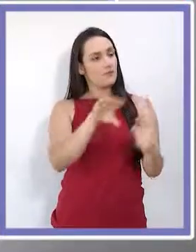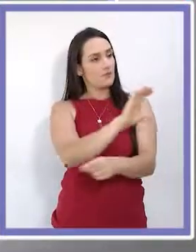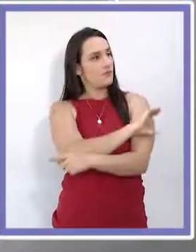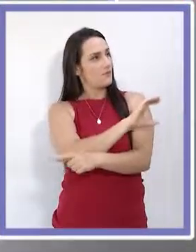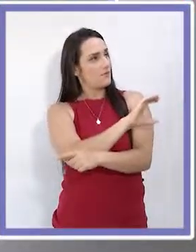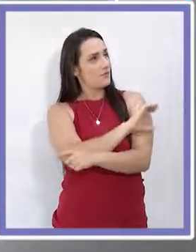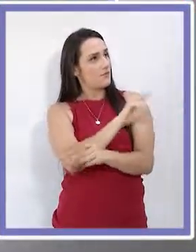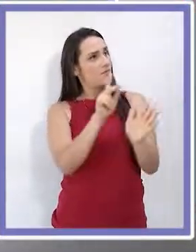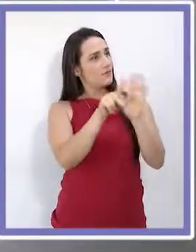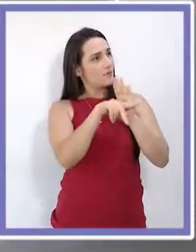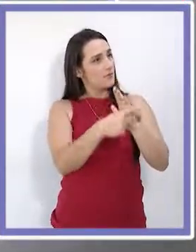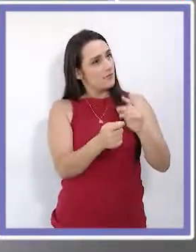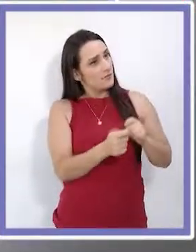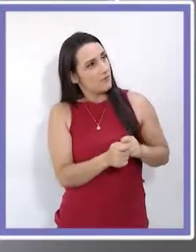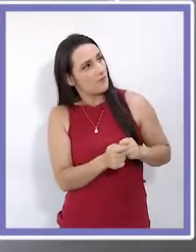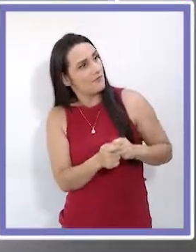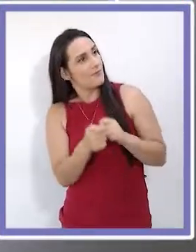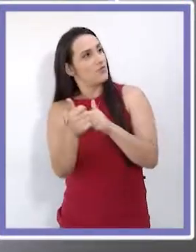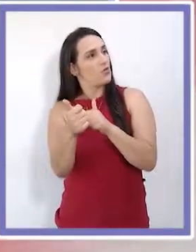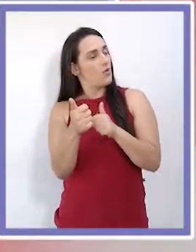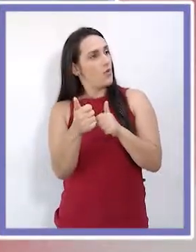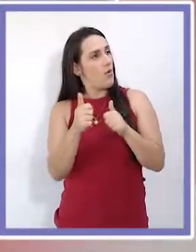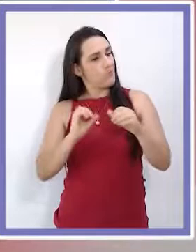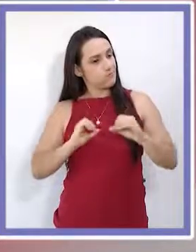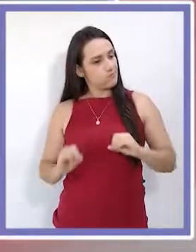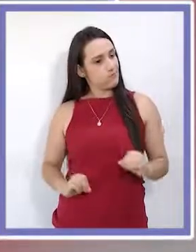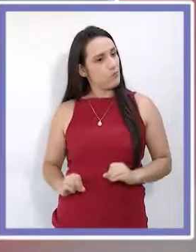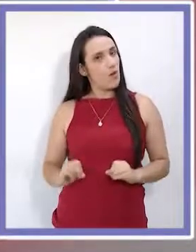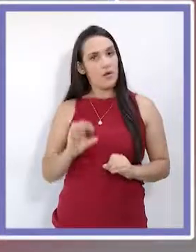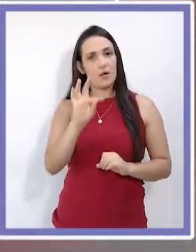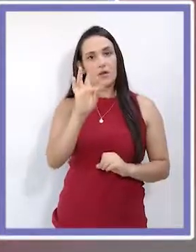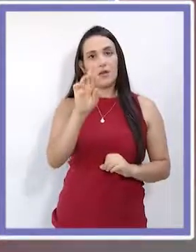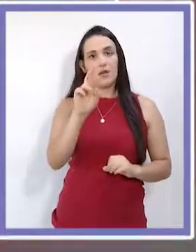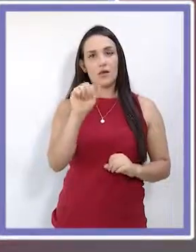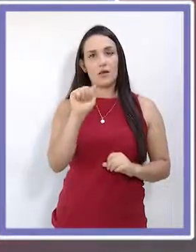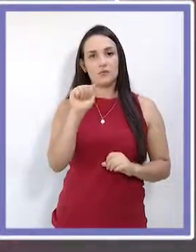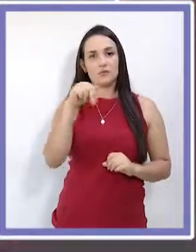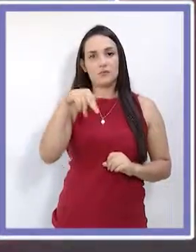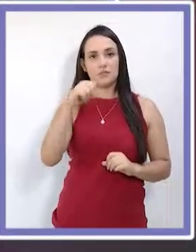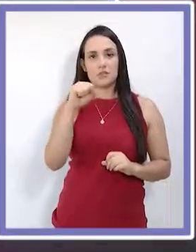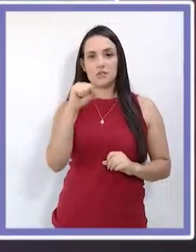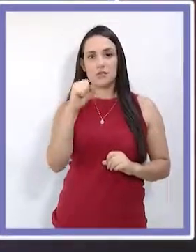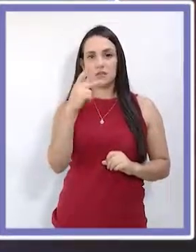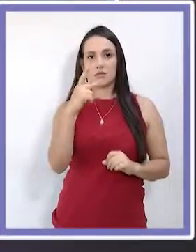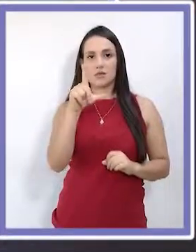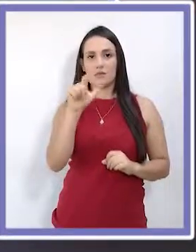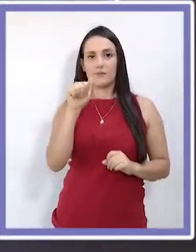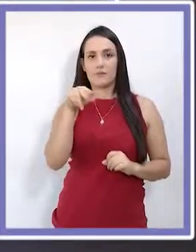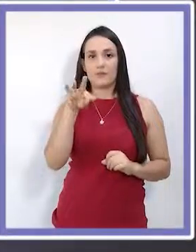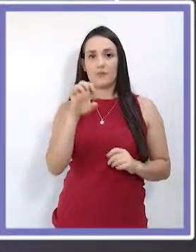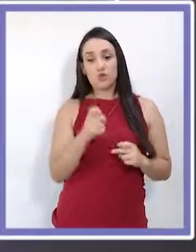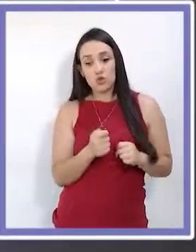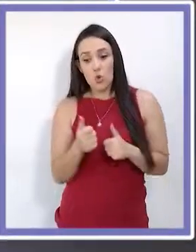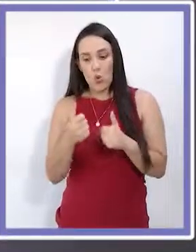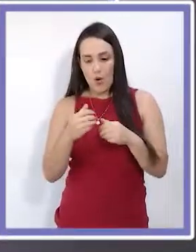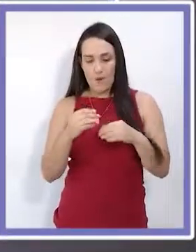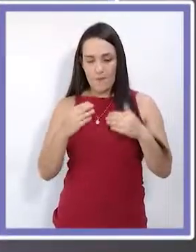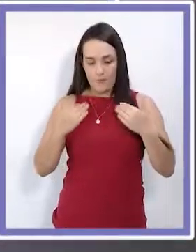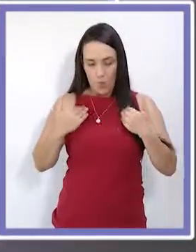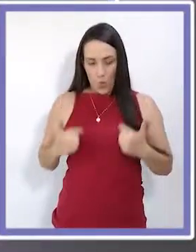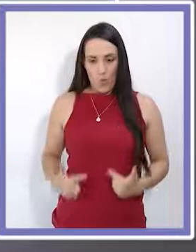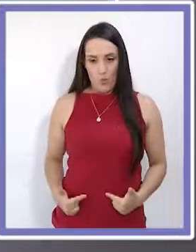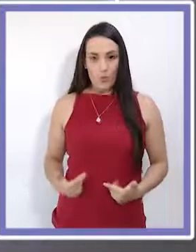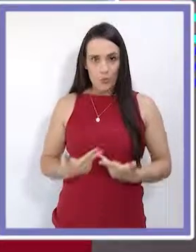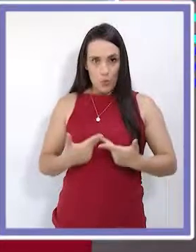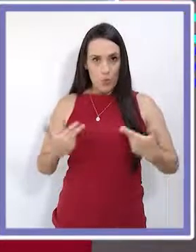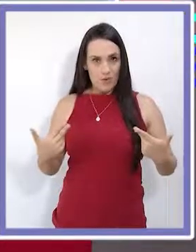que é a coordenadora da Central Estadual de Transplantes. Claire, muito obrigado também por ter aceito o nosso convite, você sempre que está aqui com a gente na TV